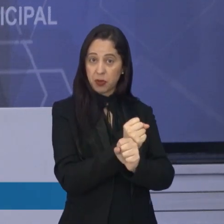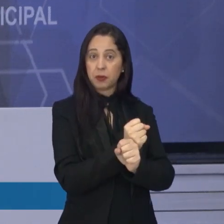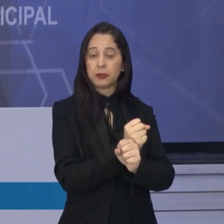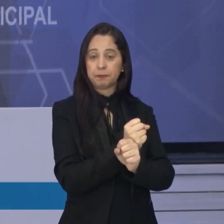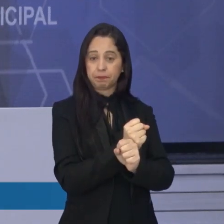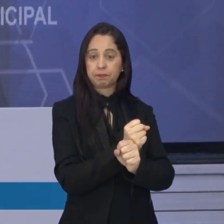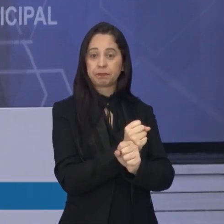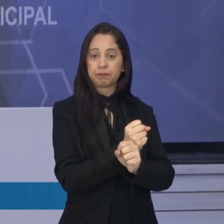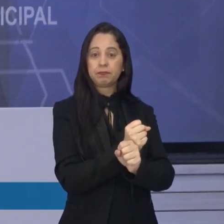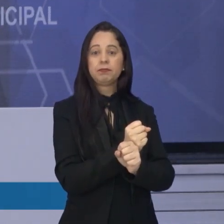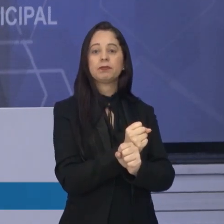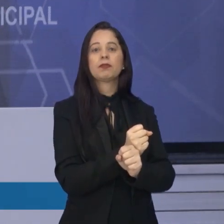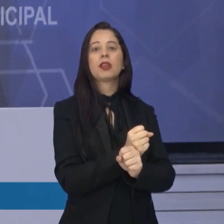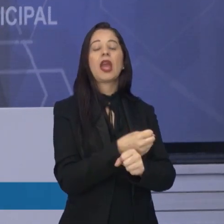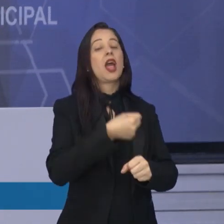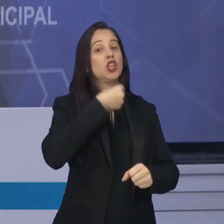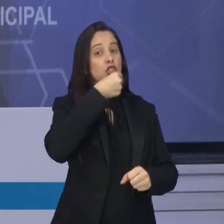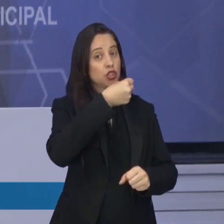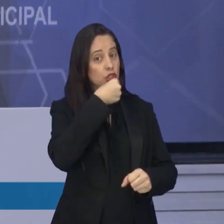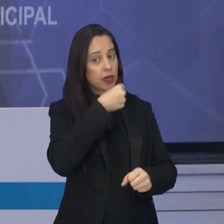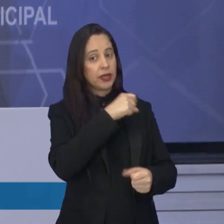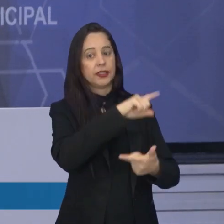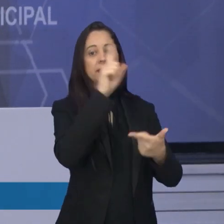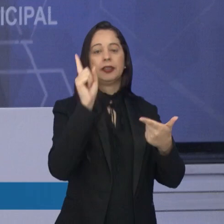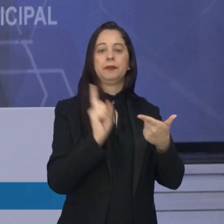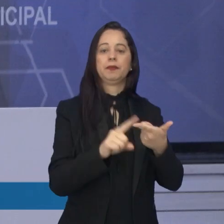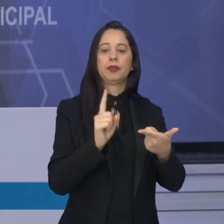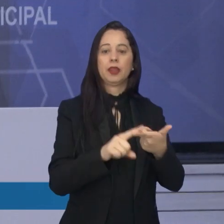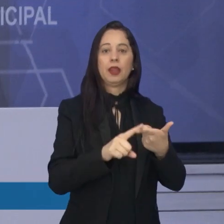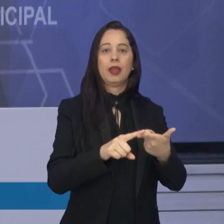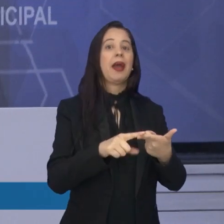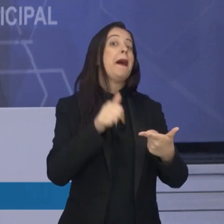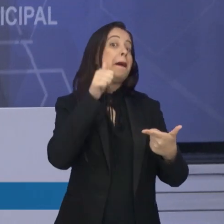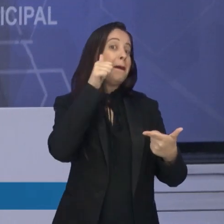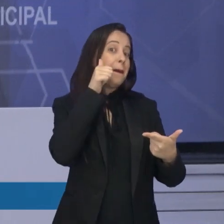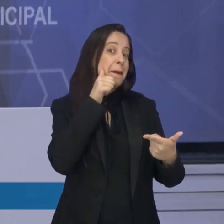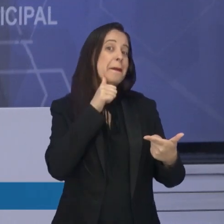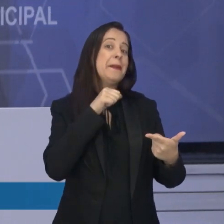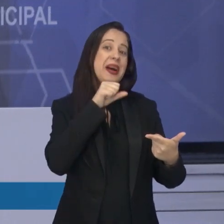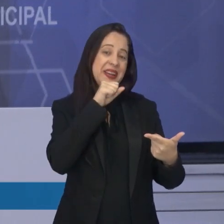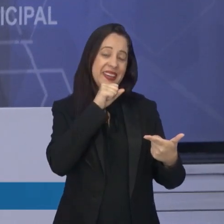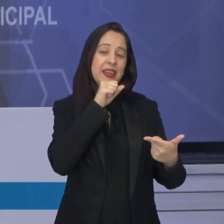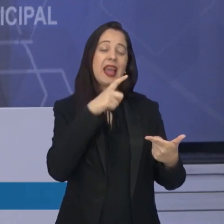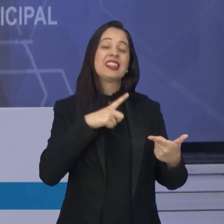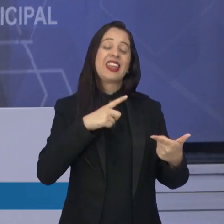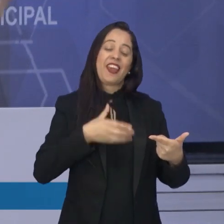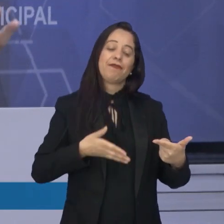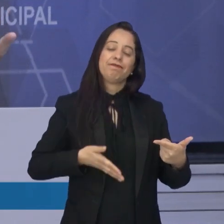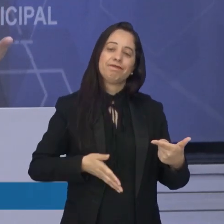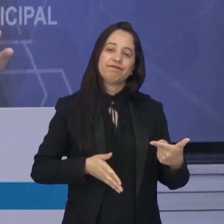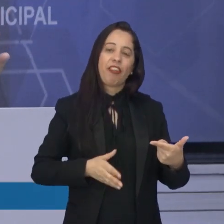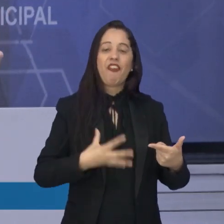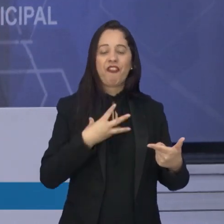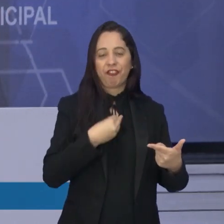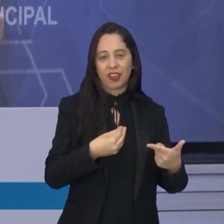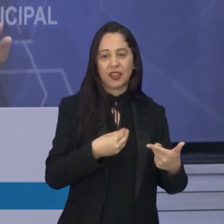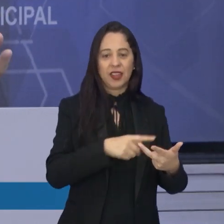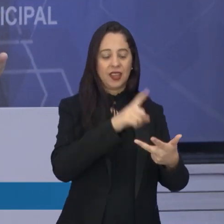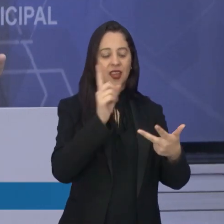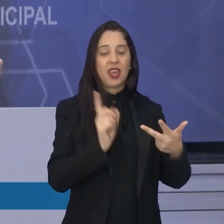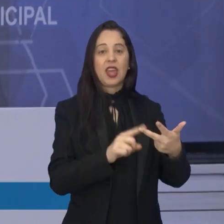foi diplomada jornalista, ganhou o diploma de mãe, tornou-se mãe da Jade, e passou a ser